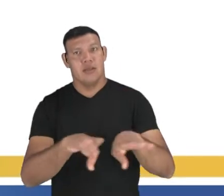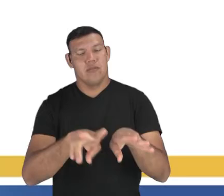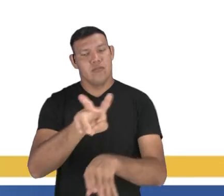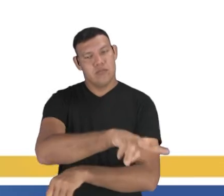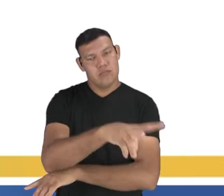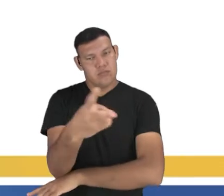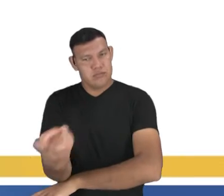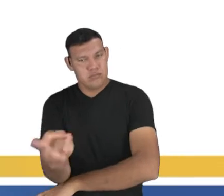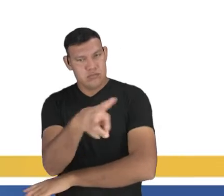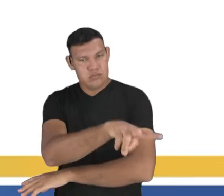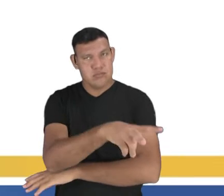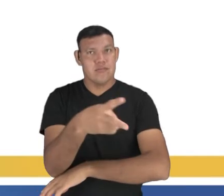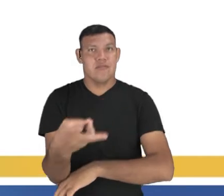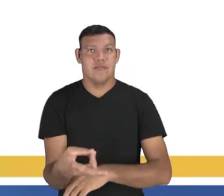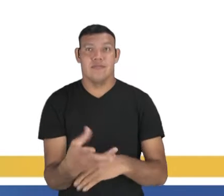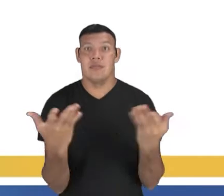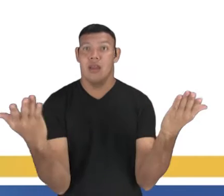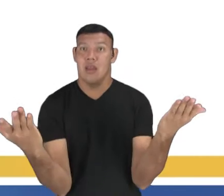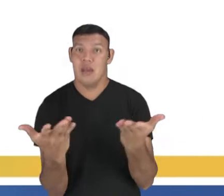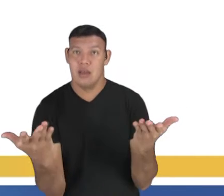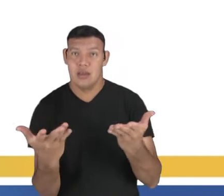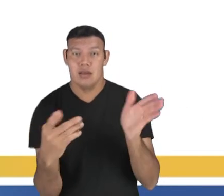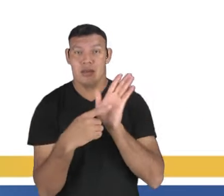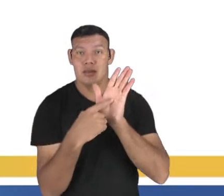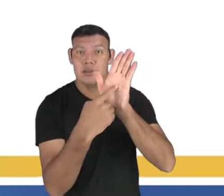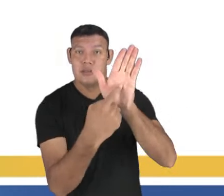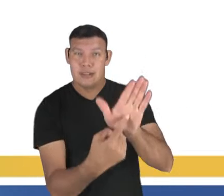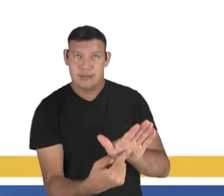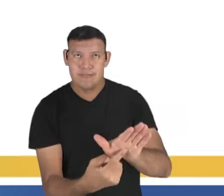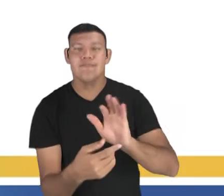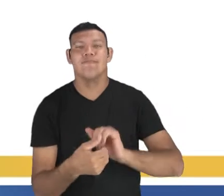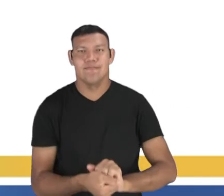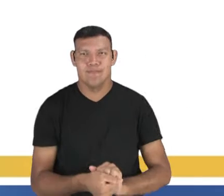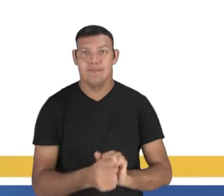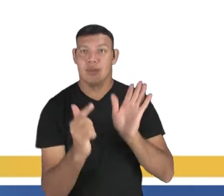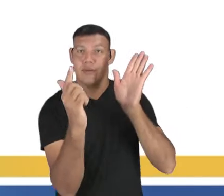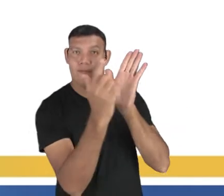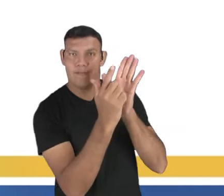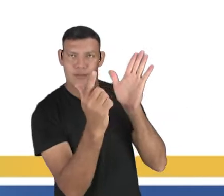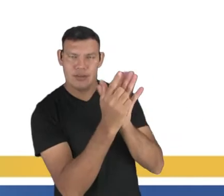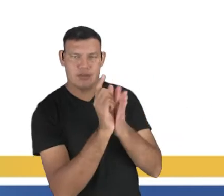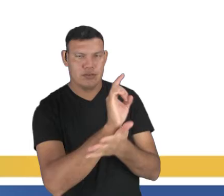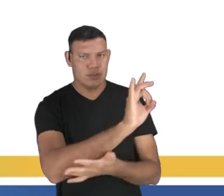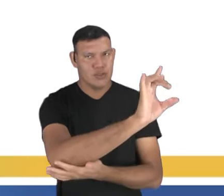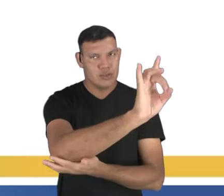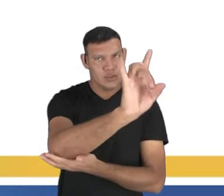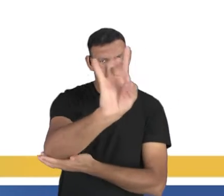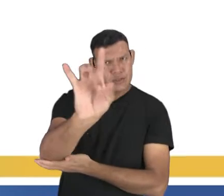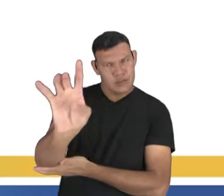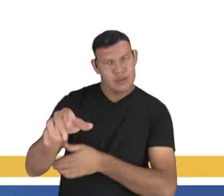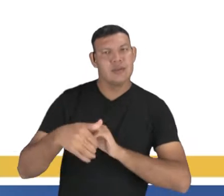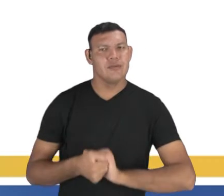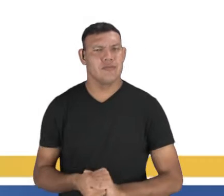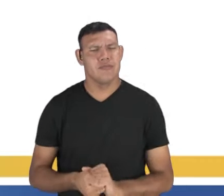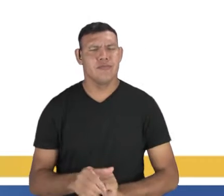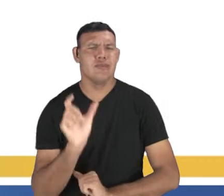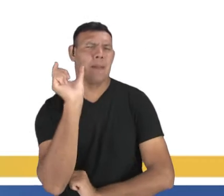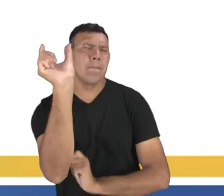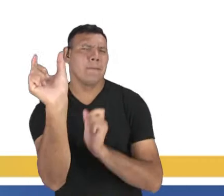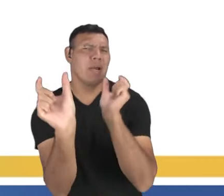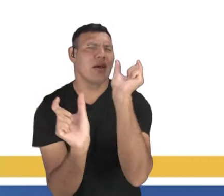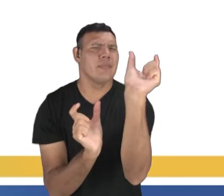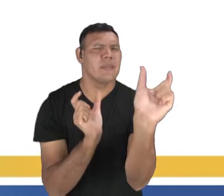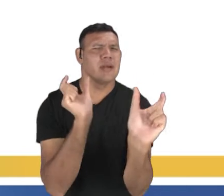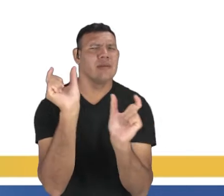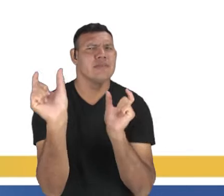alternância, que agora a gente vai ver aqui quais são as funções deles. O que essas